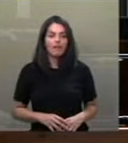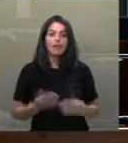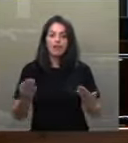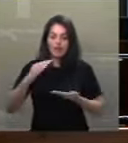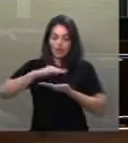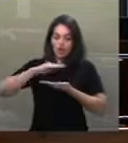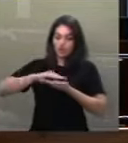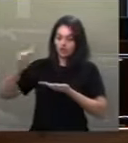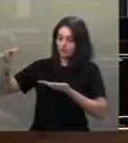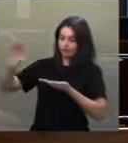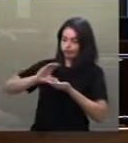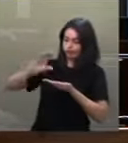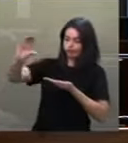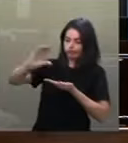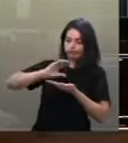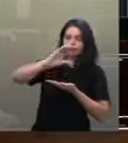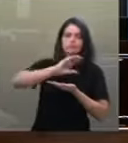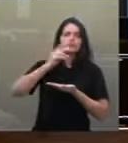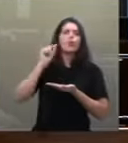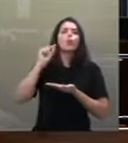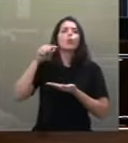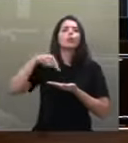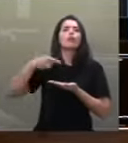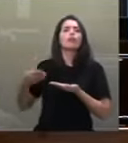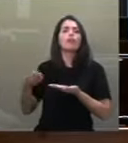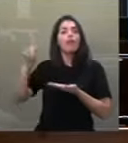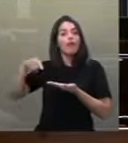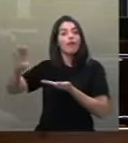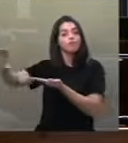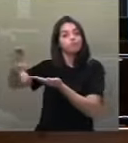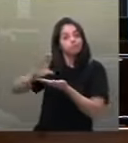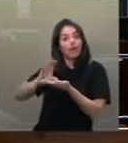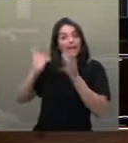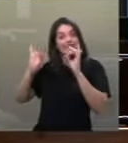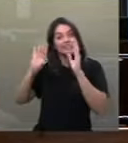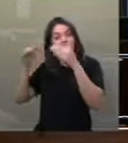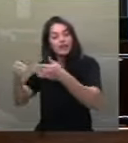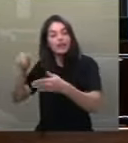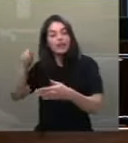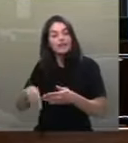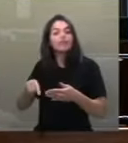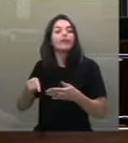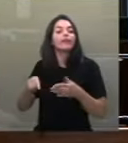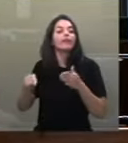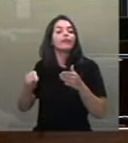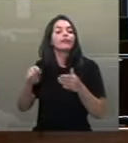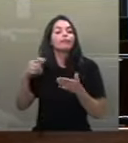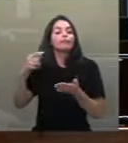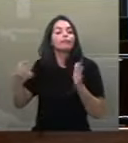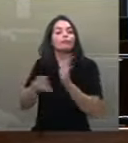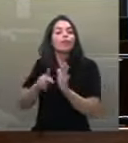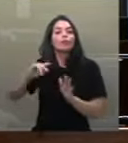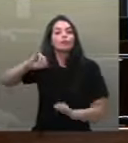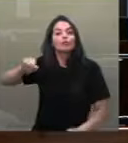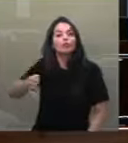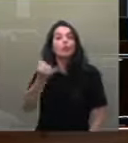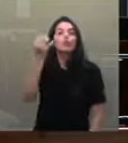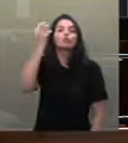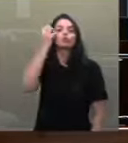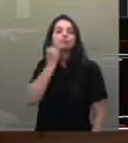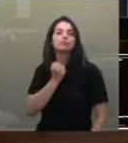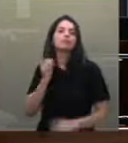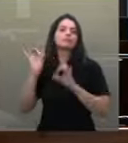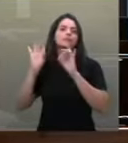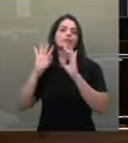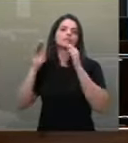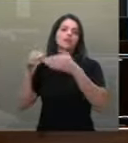por recursos extraordinários oriundos dos chamados windfall profits, lucros excepcionais que